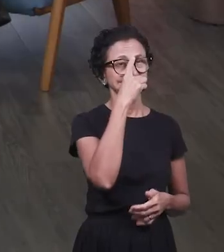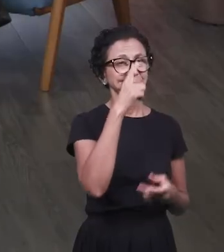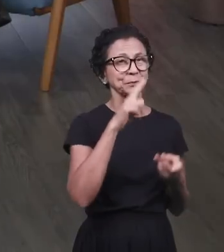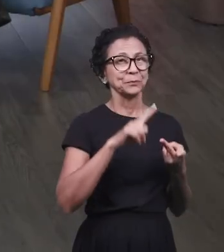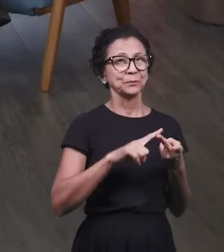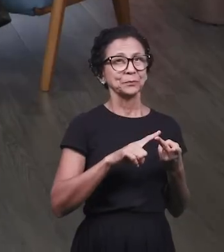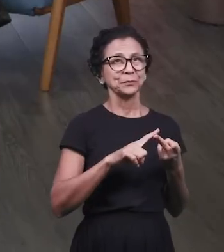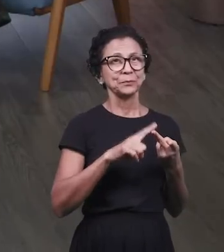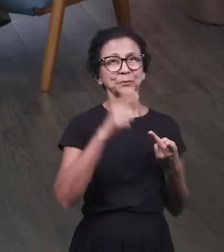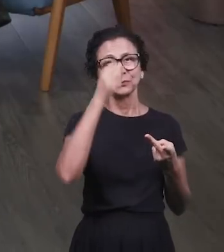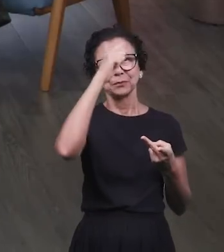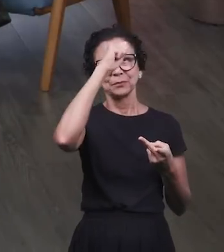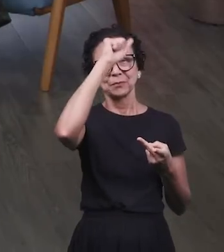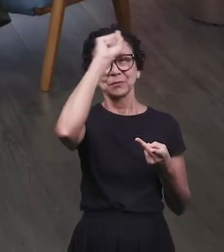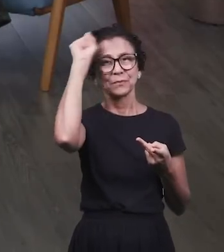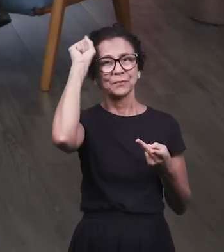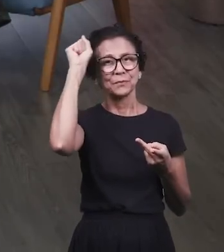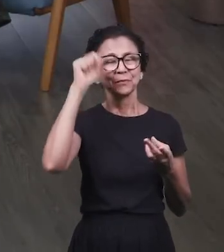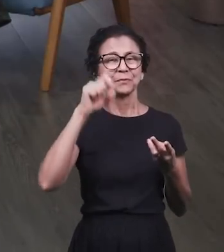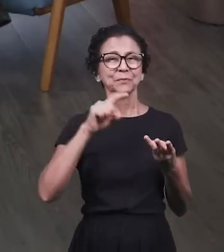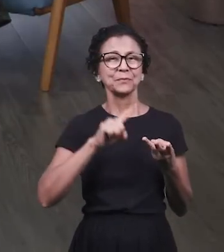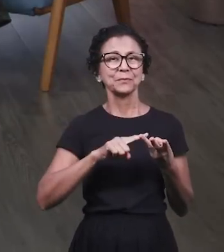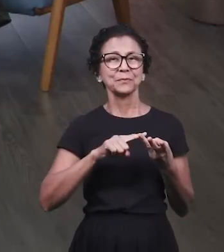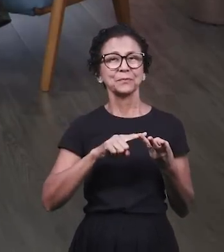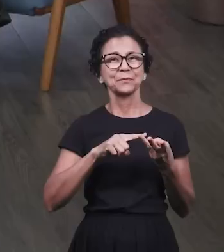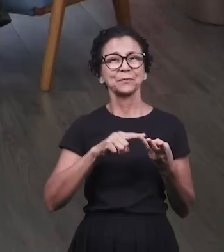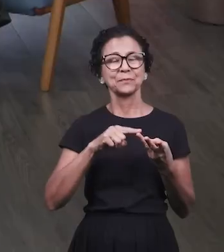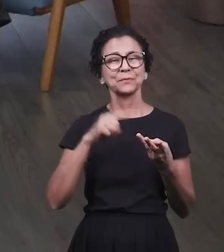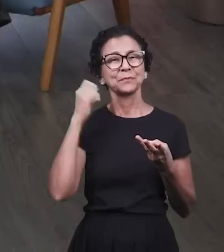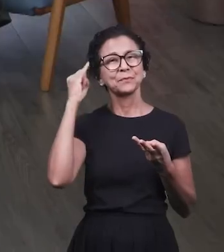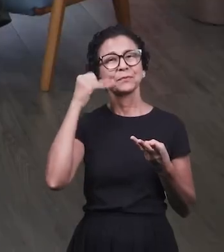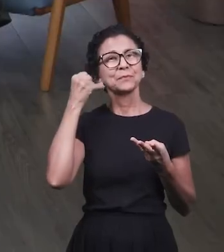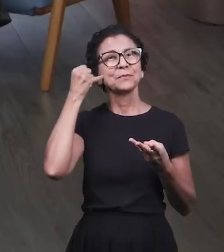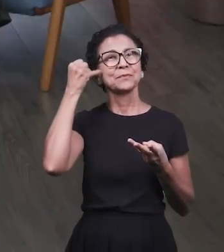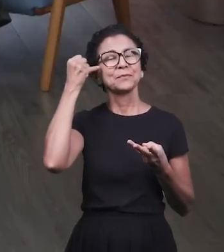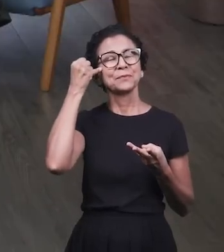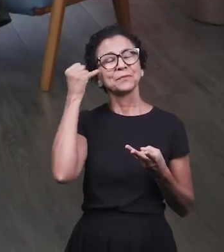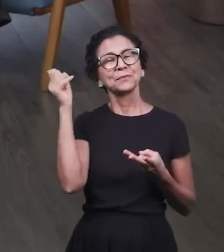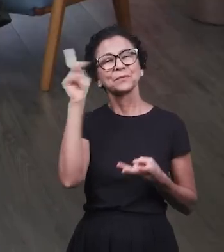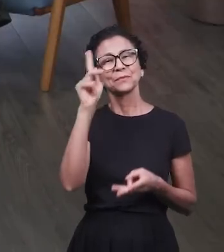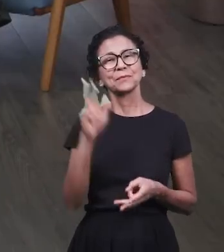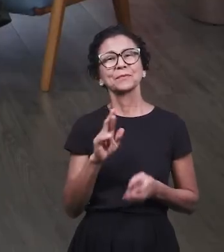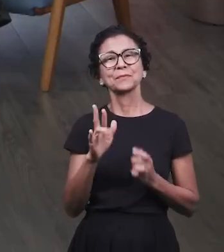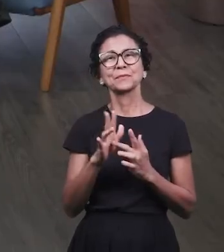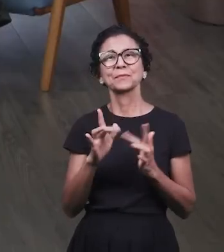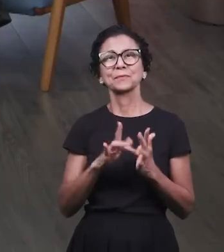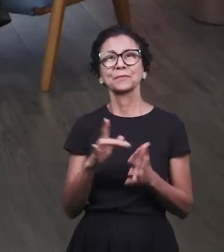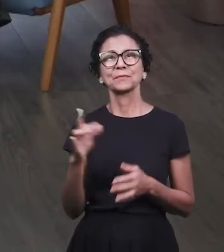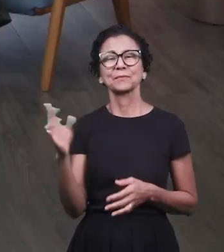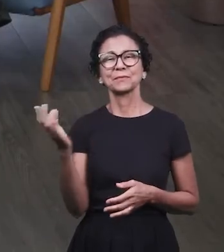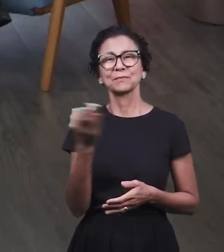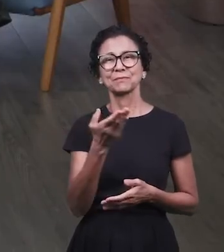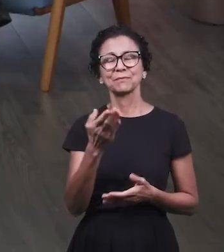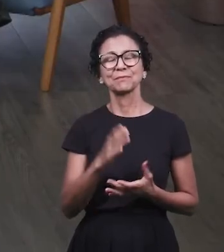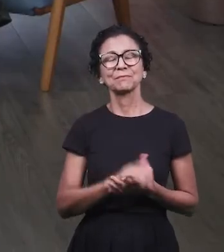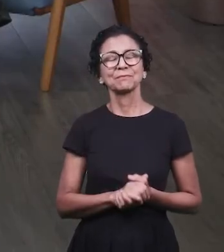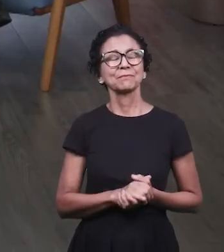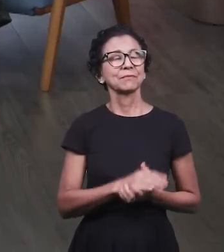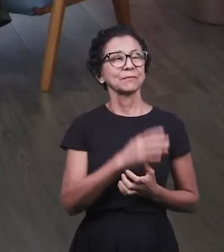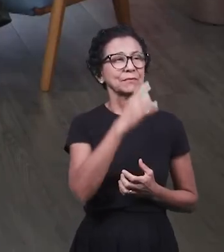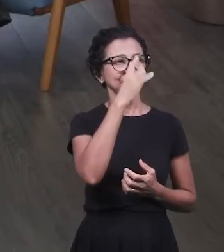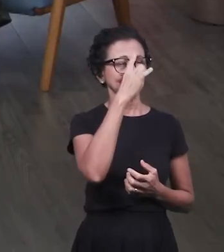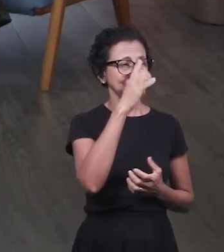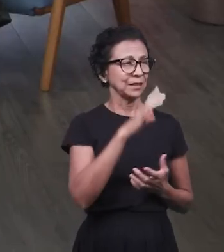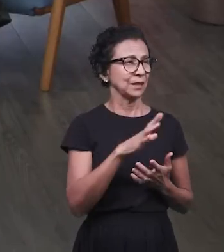a paz do Senhor. Pai do Senhor, Josias, Pai do Senhor, Sérgio, Pai do Senhor a todos, queridos. Pai do Senhor,